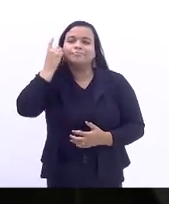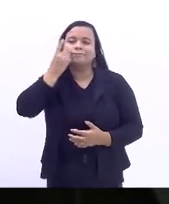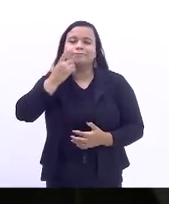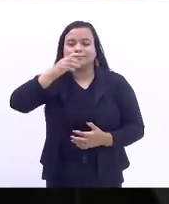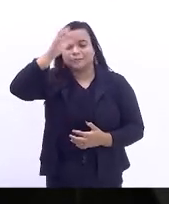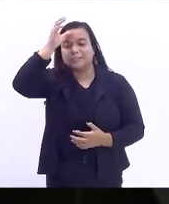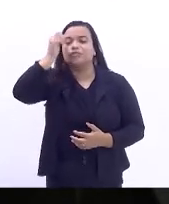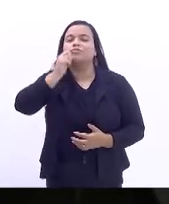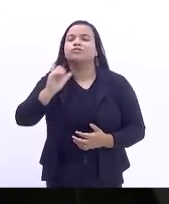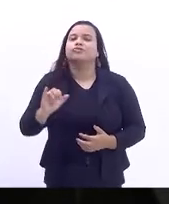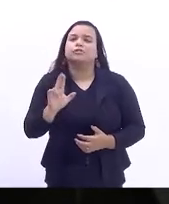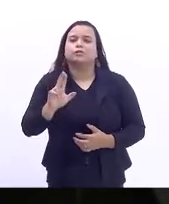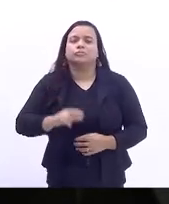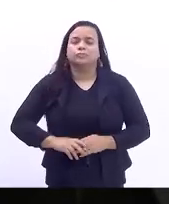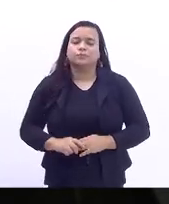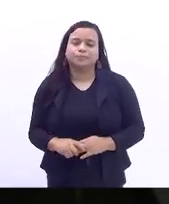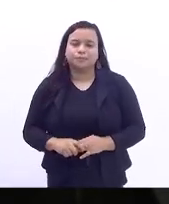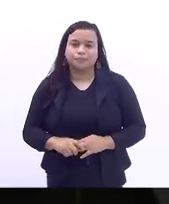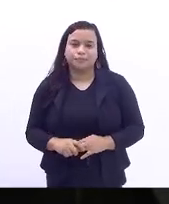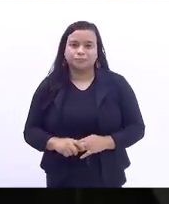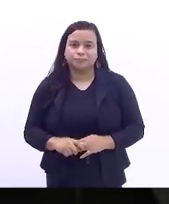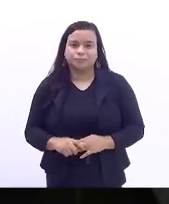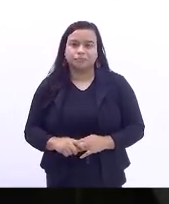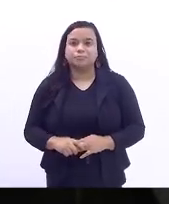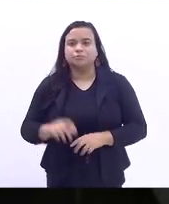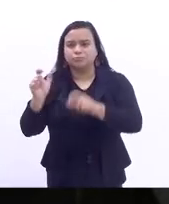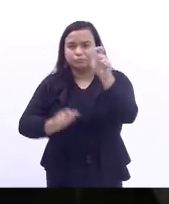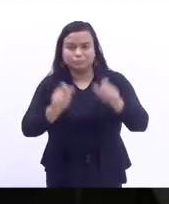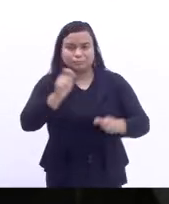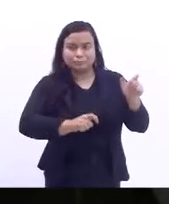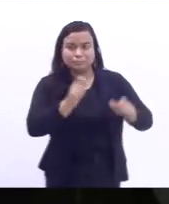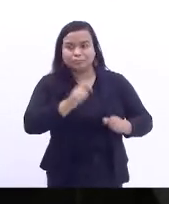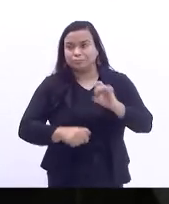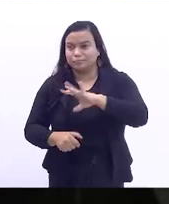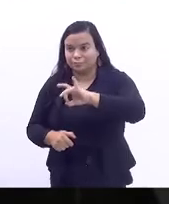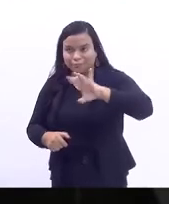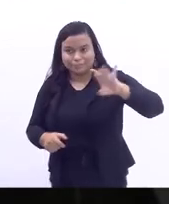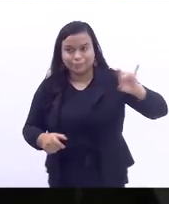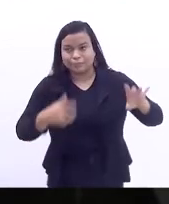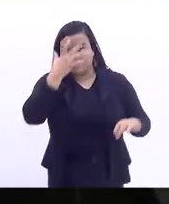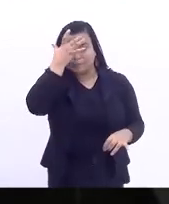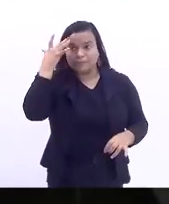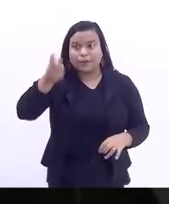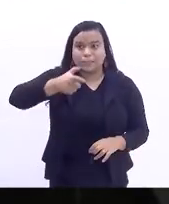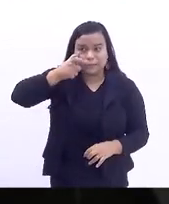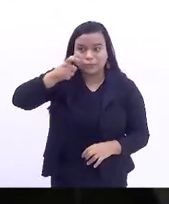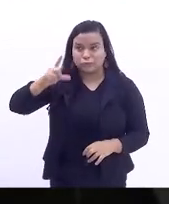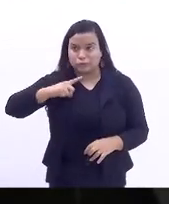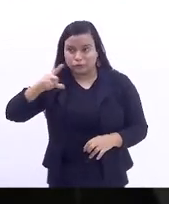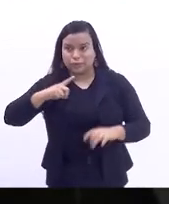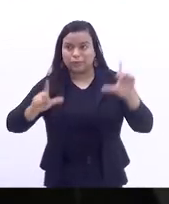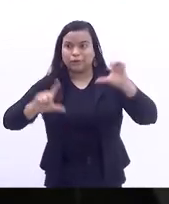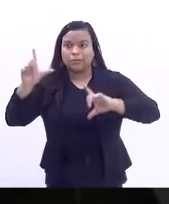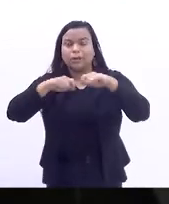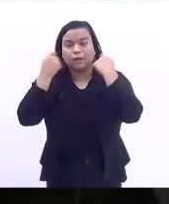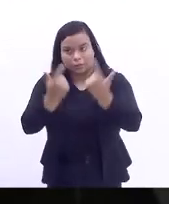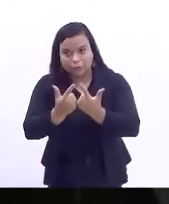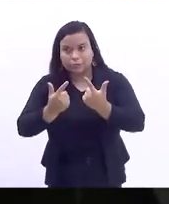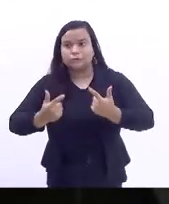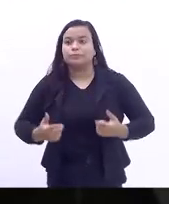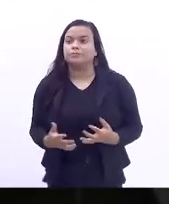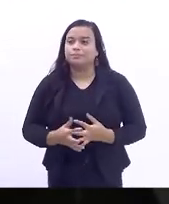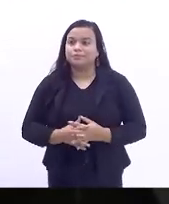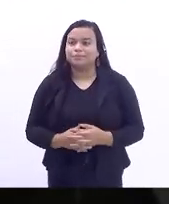Tia Ju, senhoras e senhores telespectadores da TV Alerja,